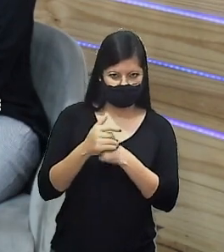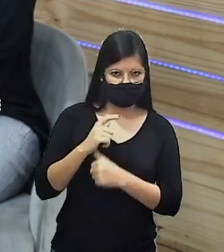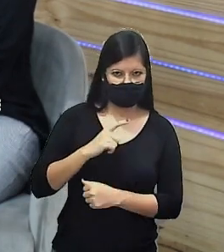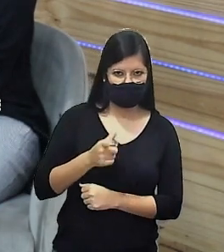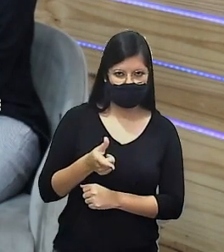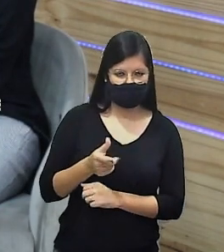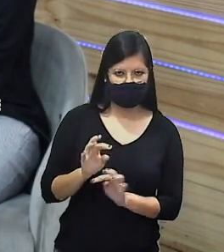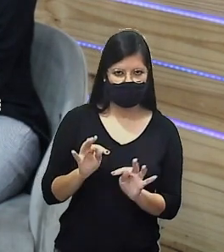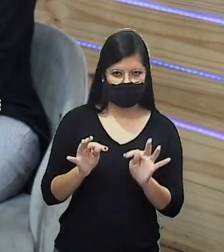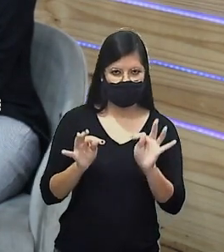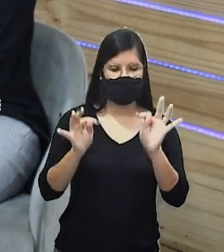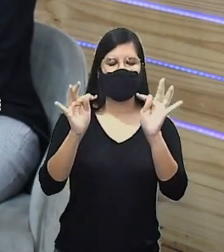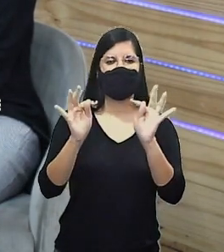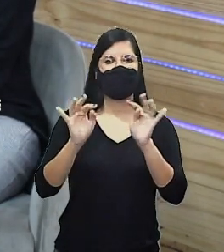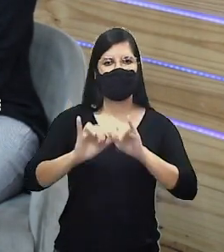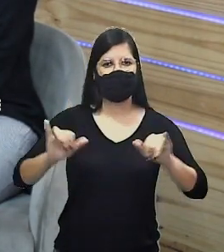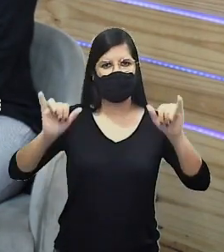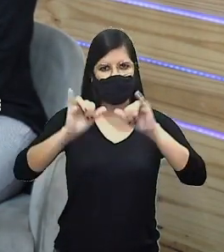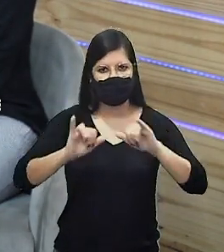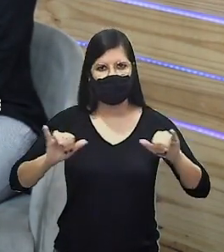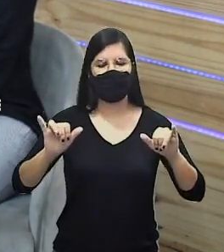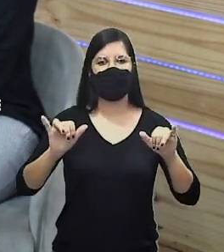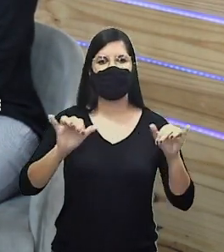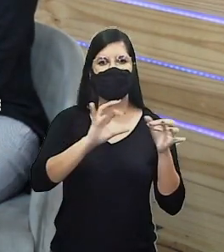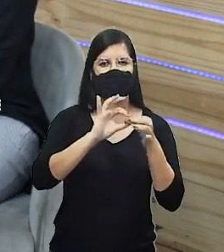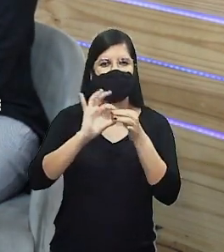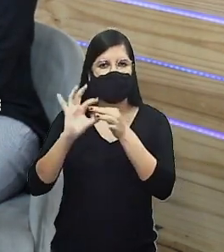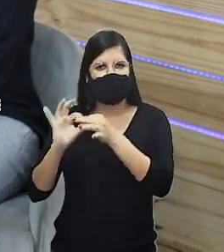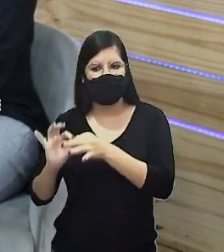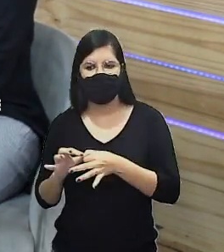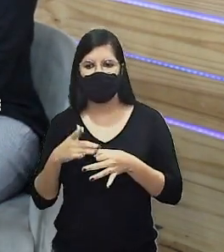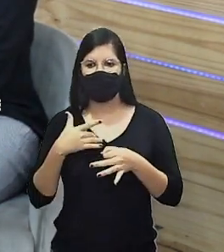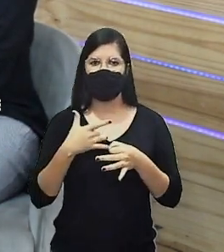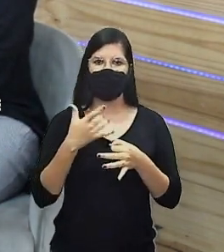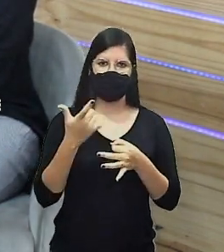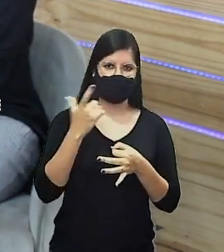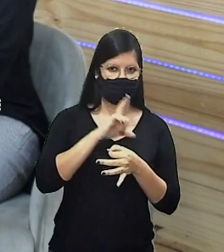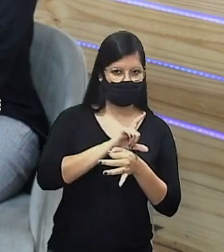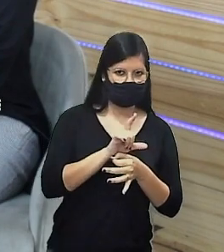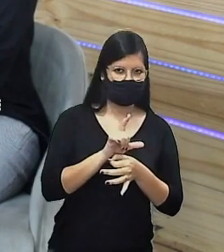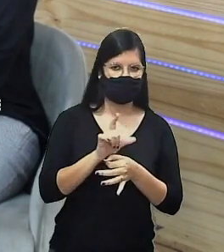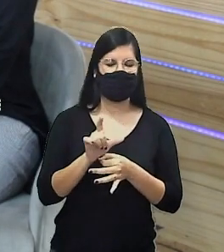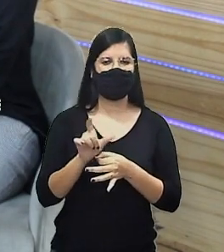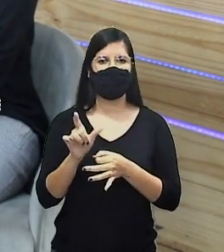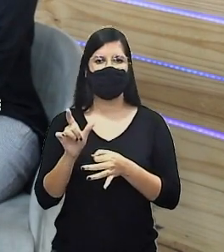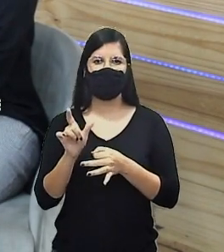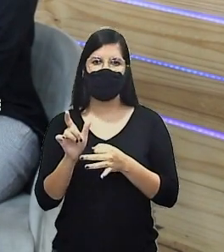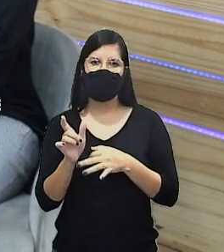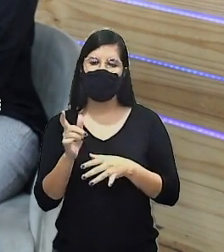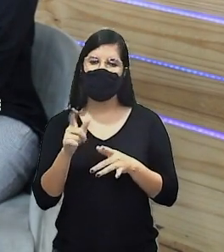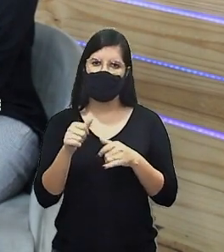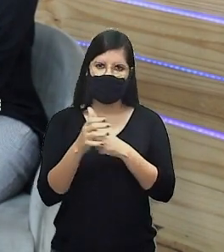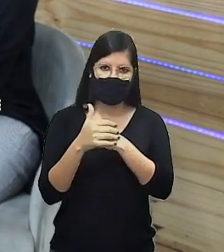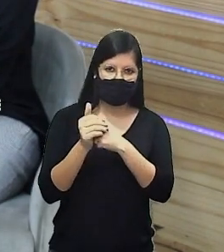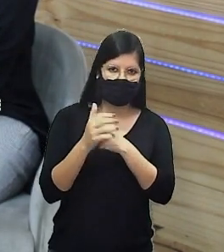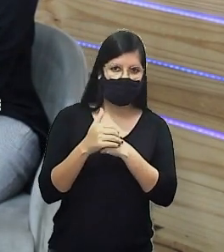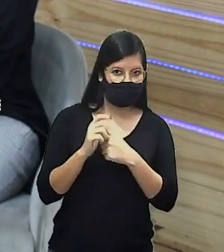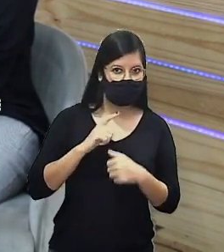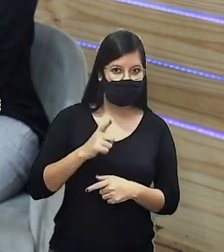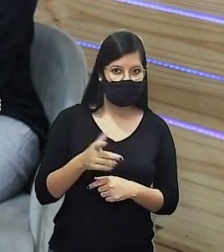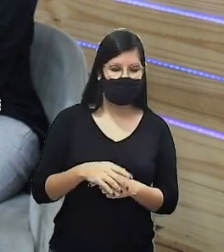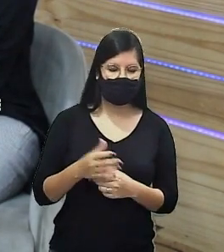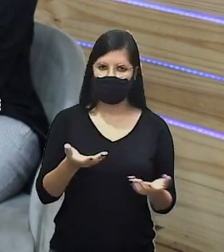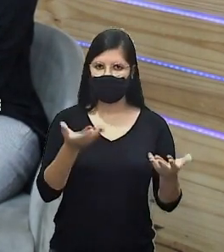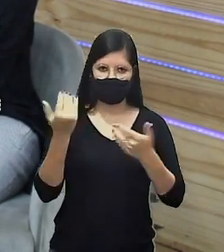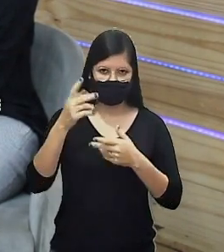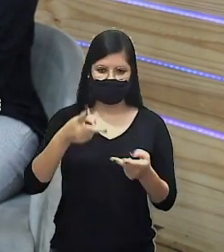que as tecnologias, será que a informação e essa interconectividade, ela traz essa perspectiva de afeto? Vamos